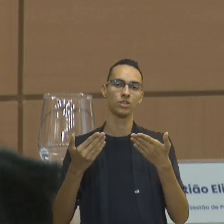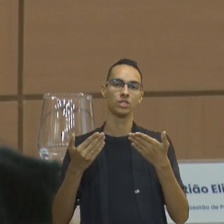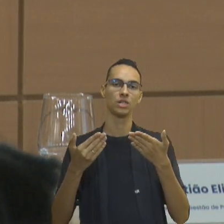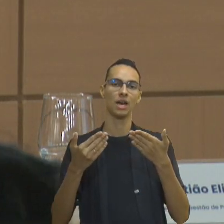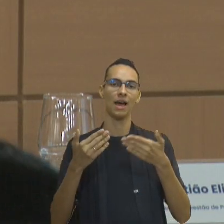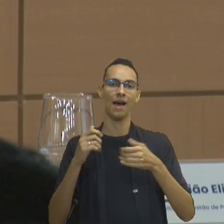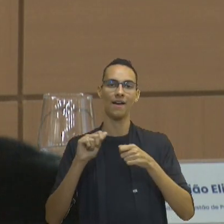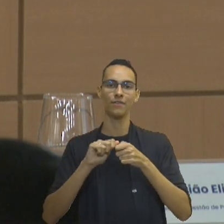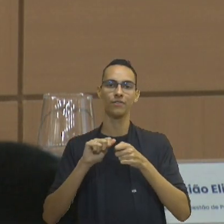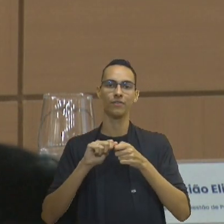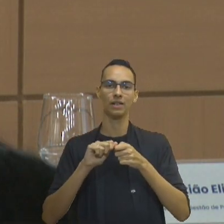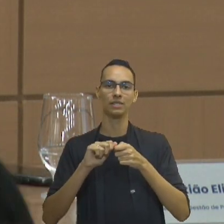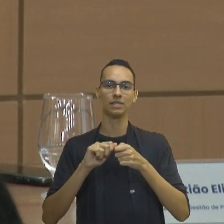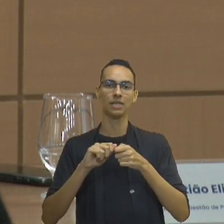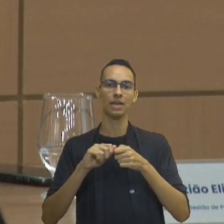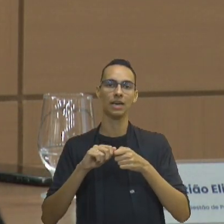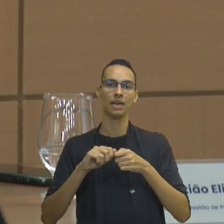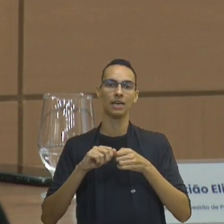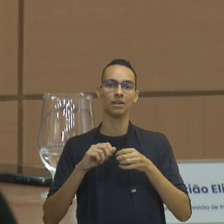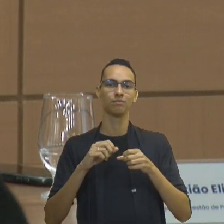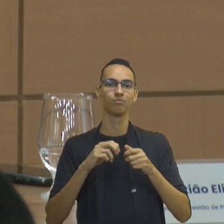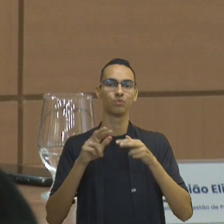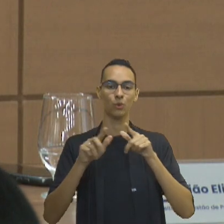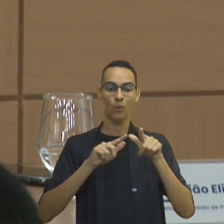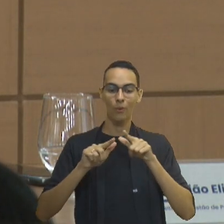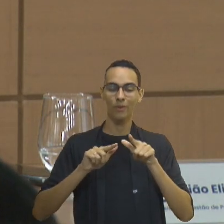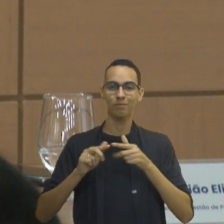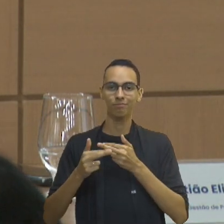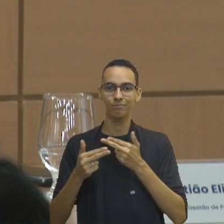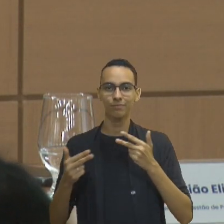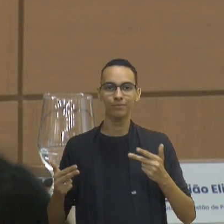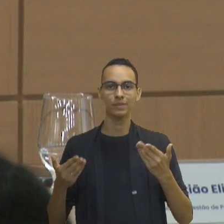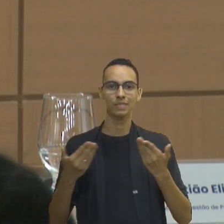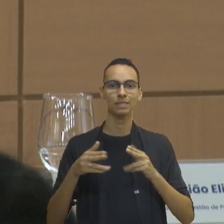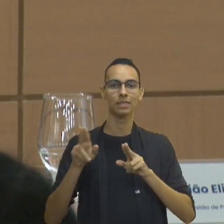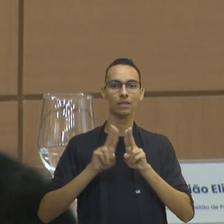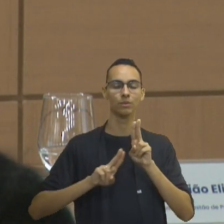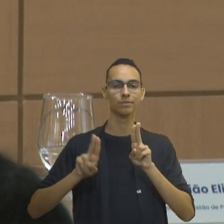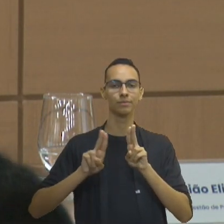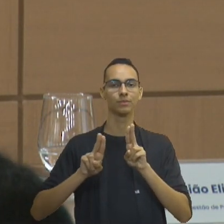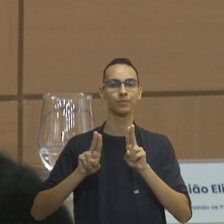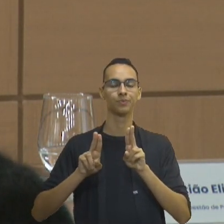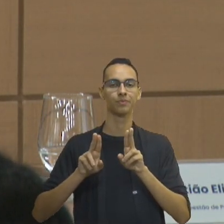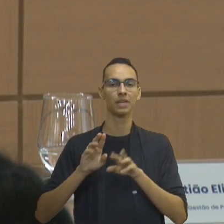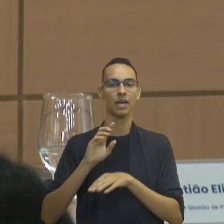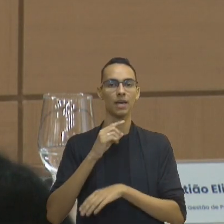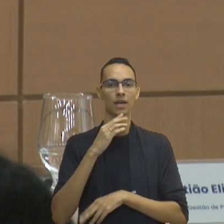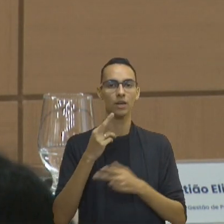produzir efeitos concretos sobre a vida universitária. Isso se deu, como foi muito bem demonstrado aqui pela prefeita